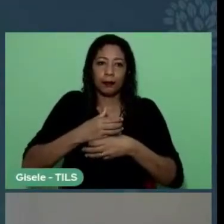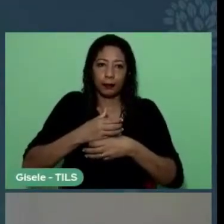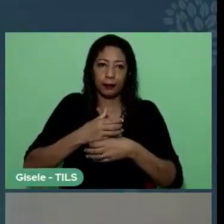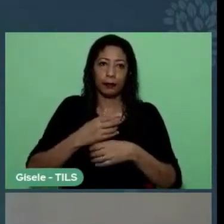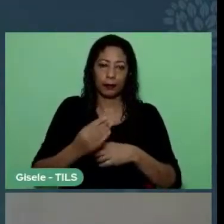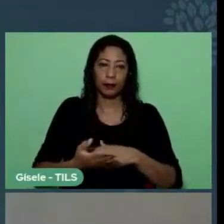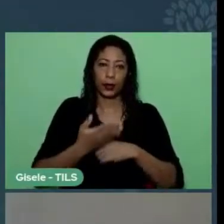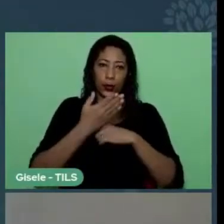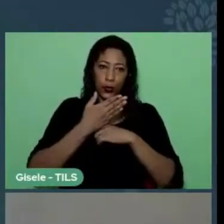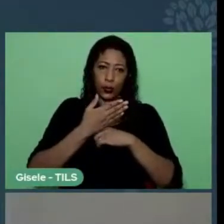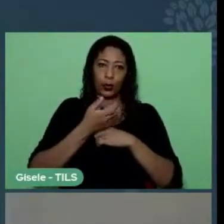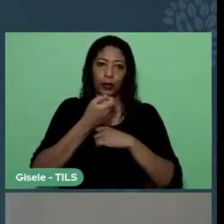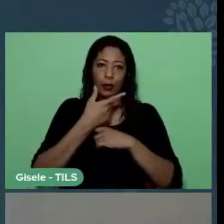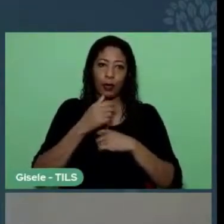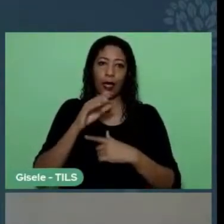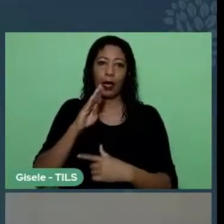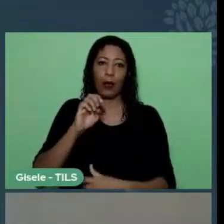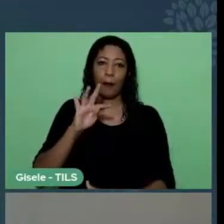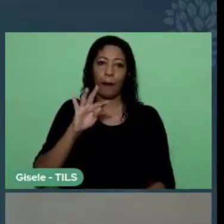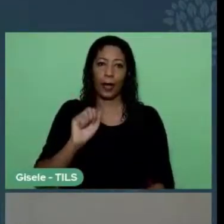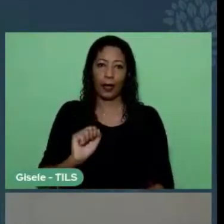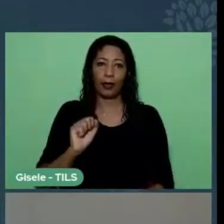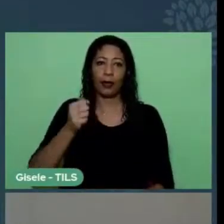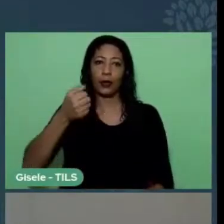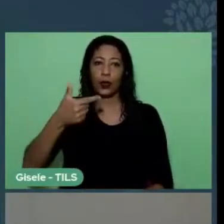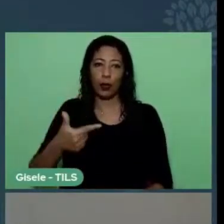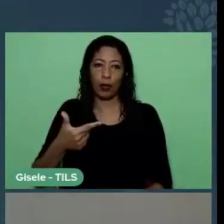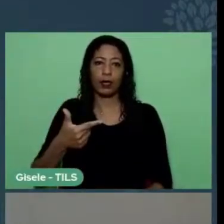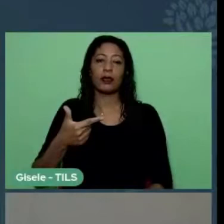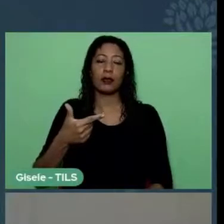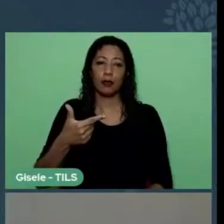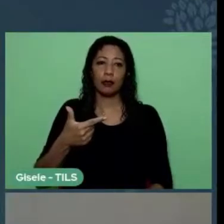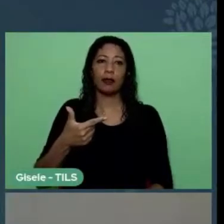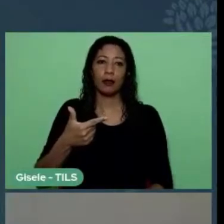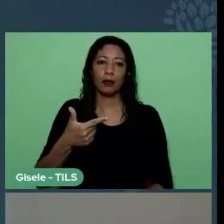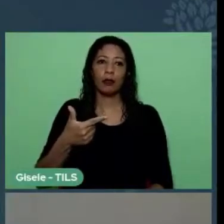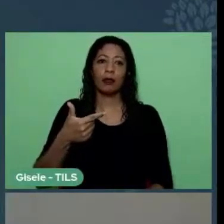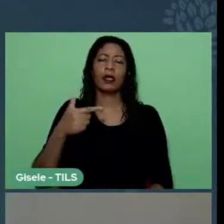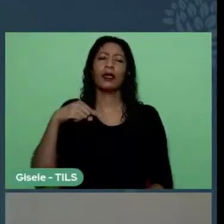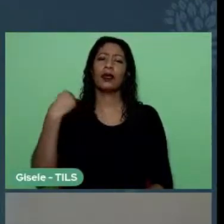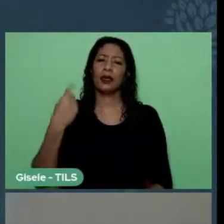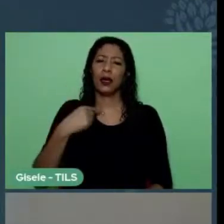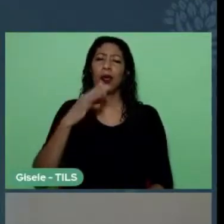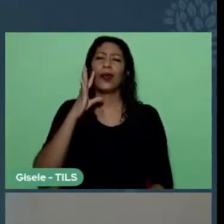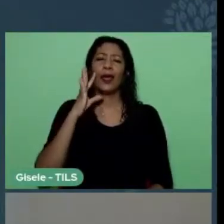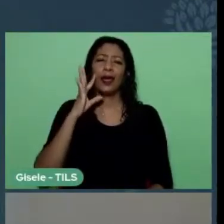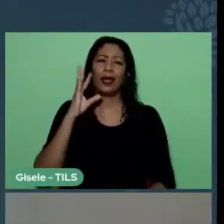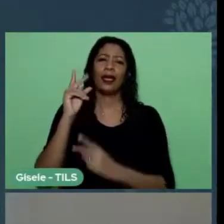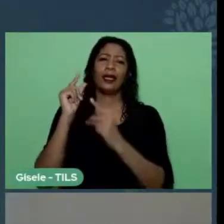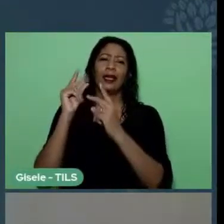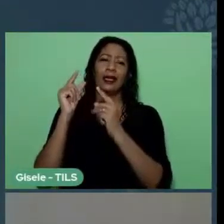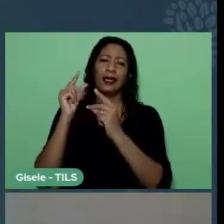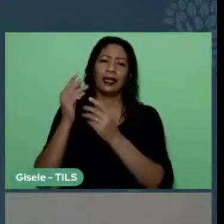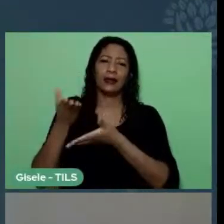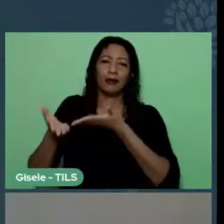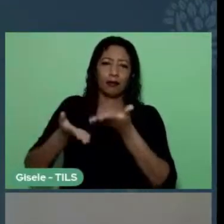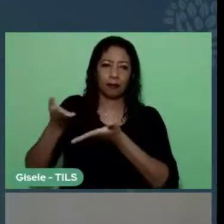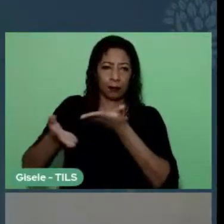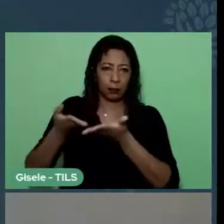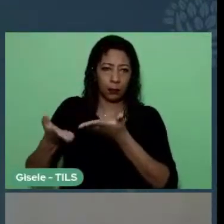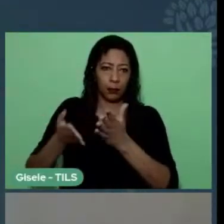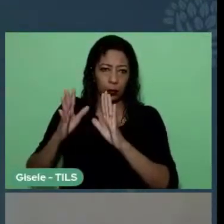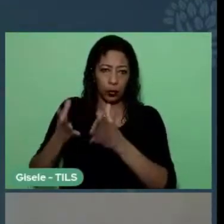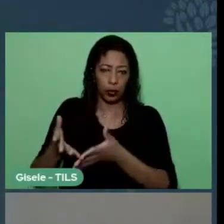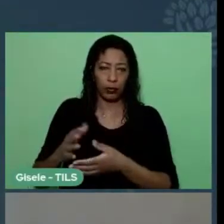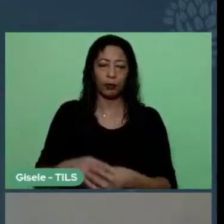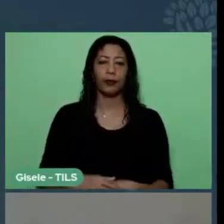é, na verdade, o beta-2 agonista, que é um broncodilatador que a gente já tem bastante conhecimento aí ao longo dos anos no manejo da asma, e a